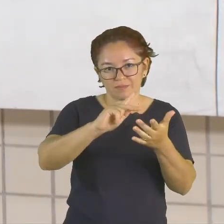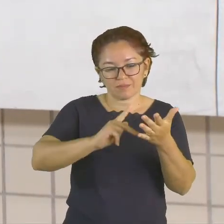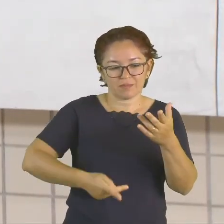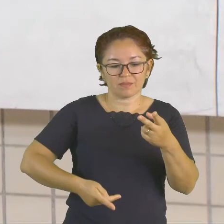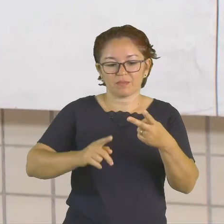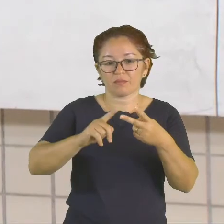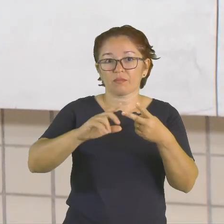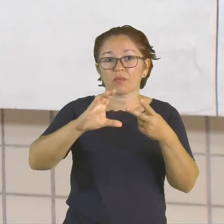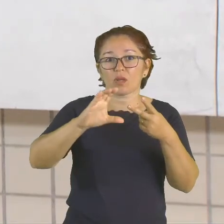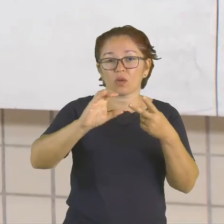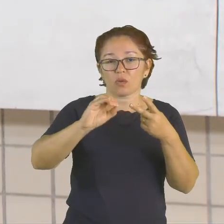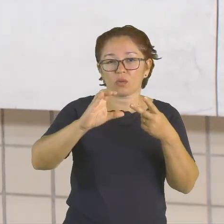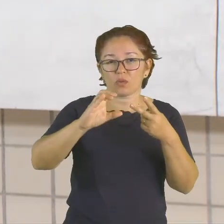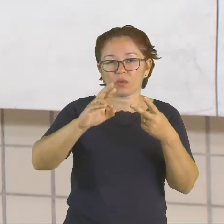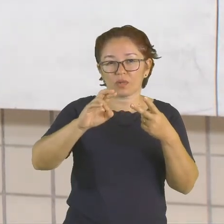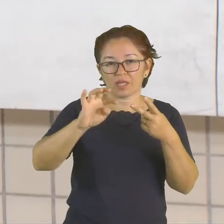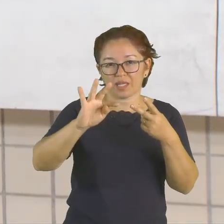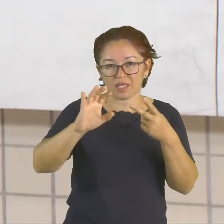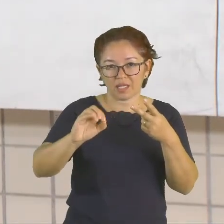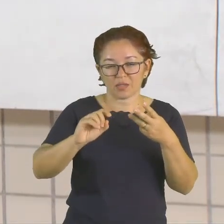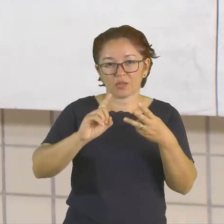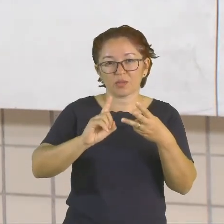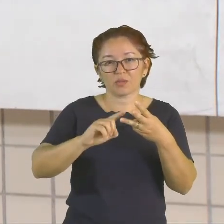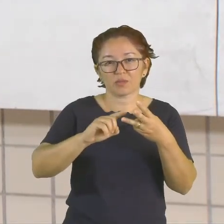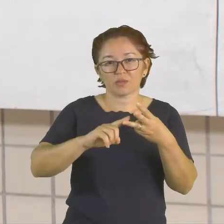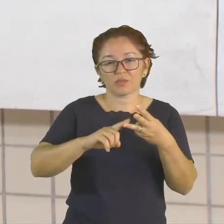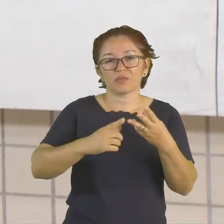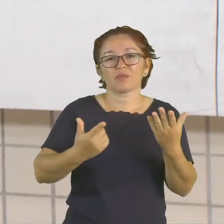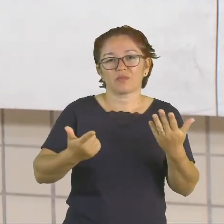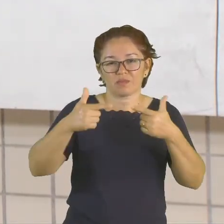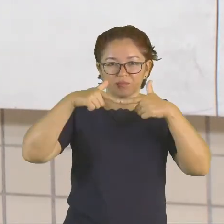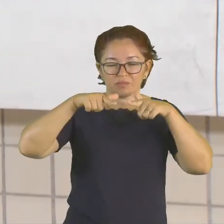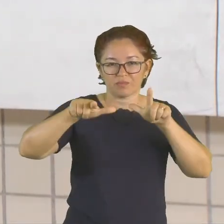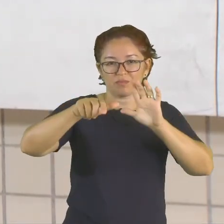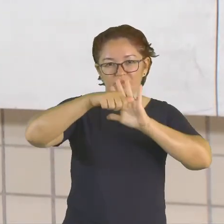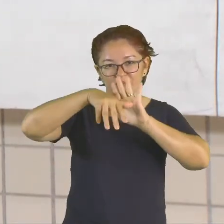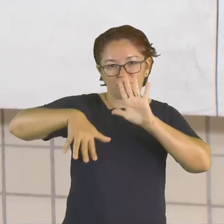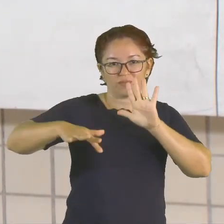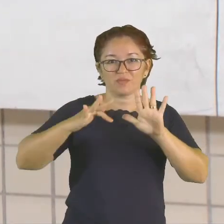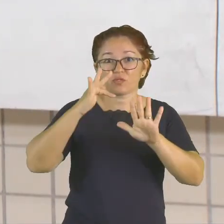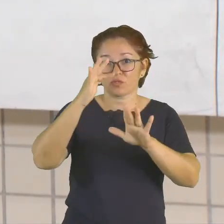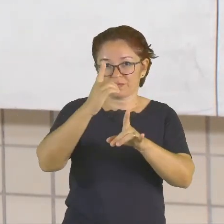e as figuras de som. Espero que vocês tenham gostado e até a próxima.